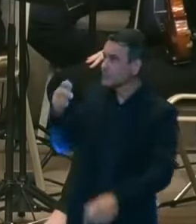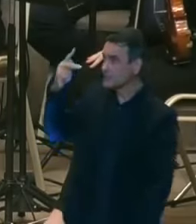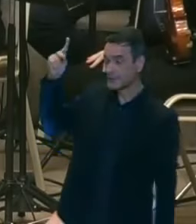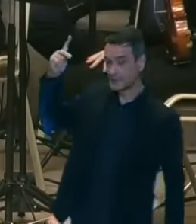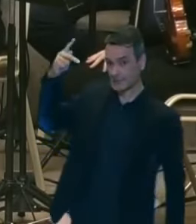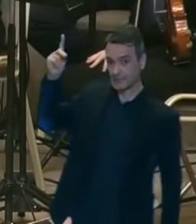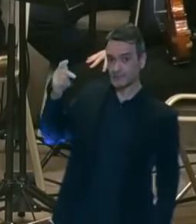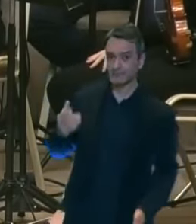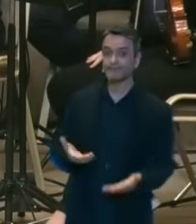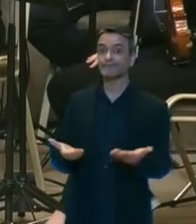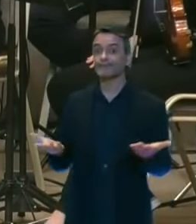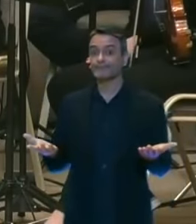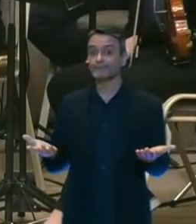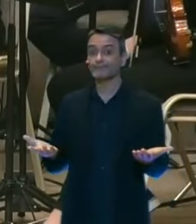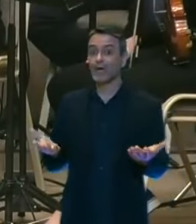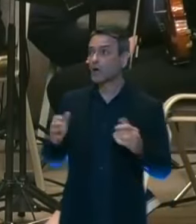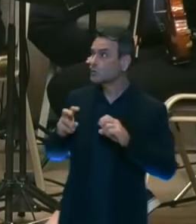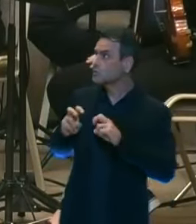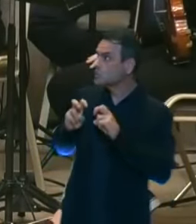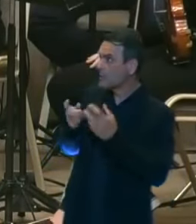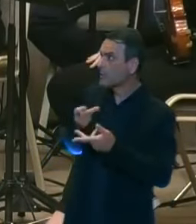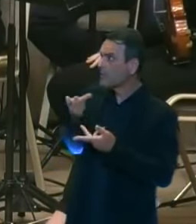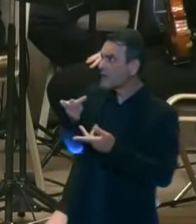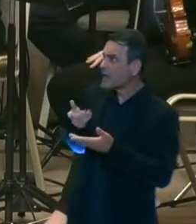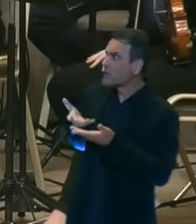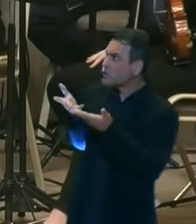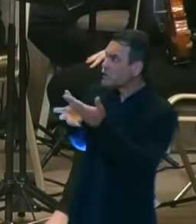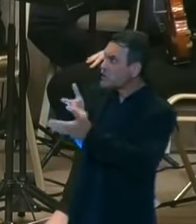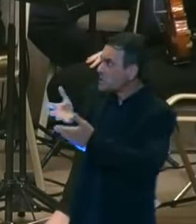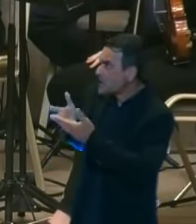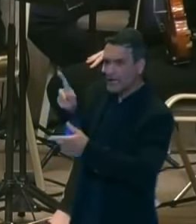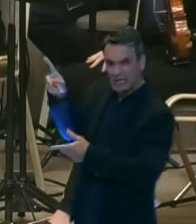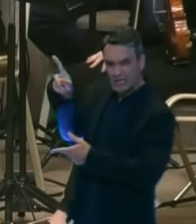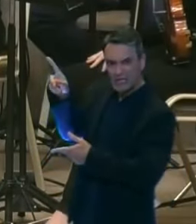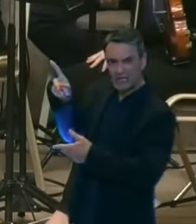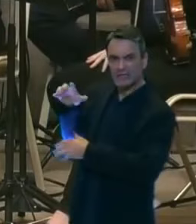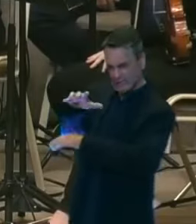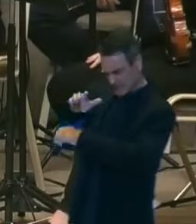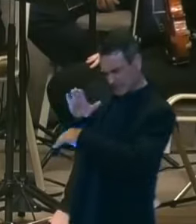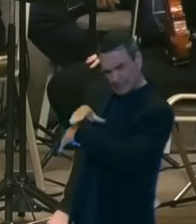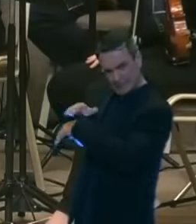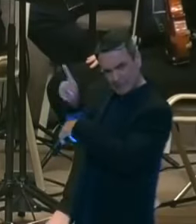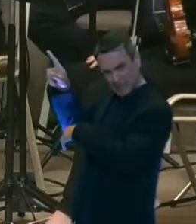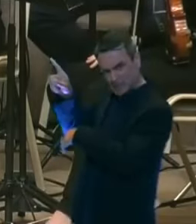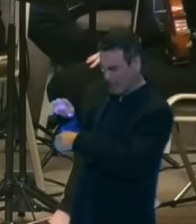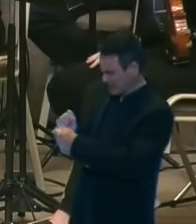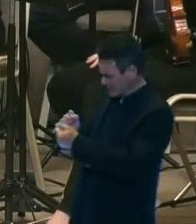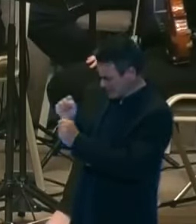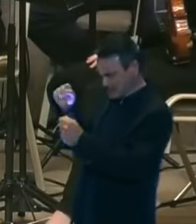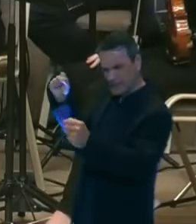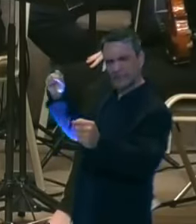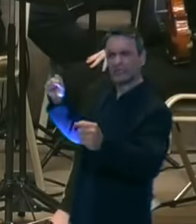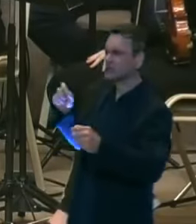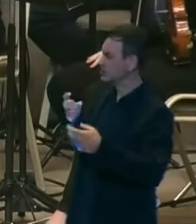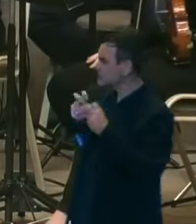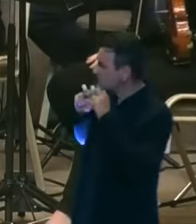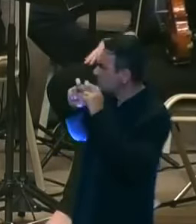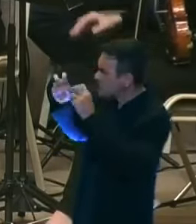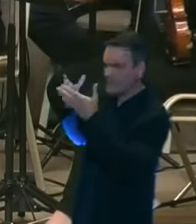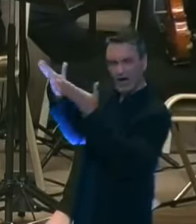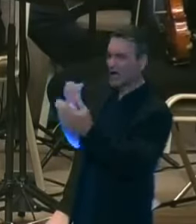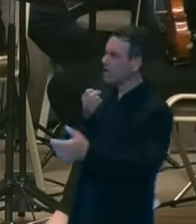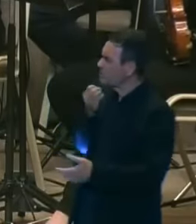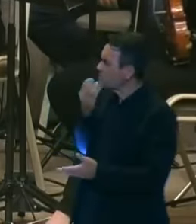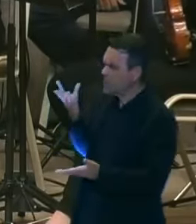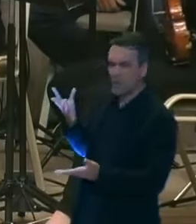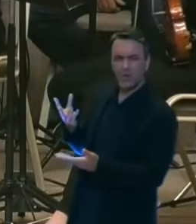Quantos declaram Ele é grande, poderoso, maravilhoso? Onde você está? Começa a declarar: o Senhor é bom, o Senhor